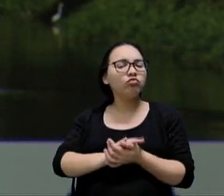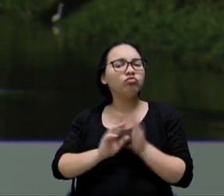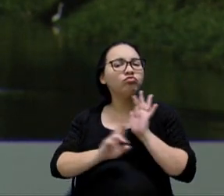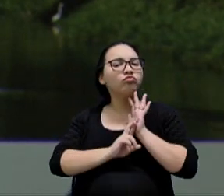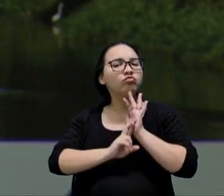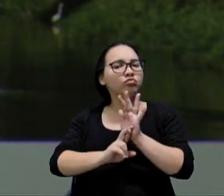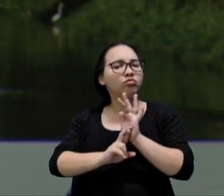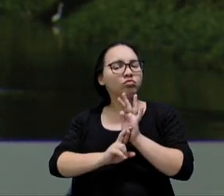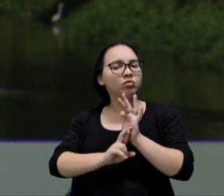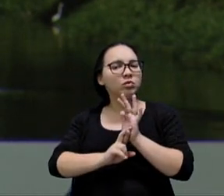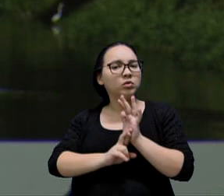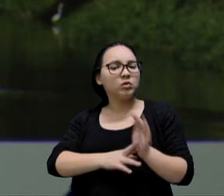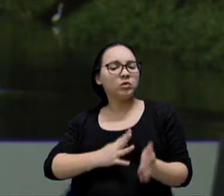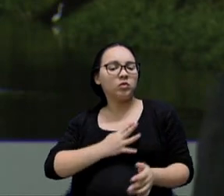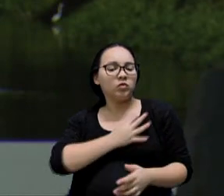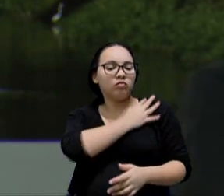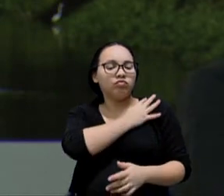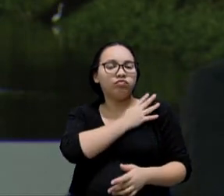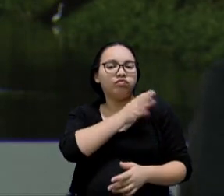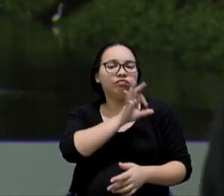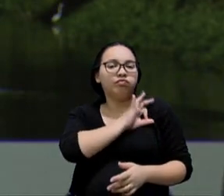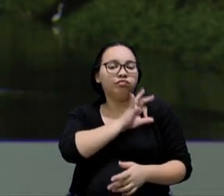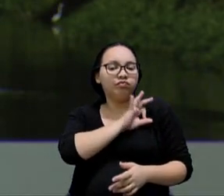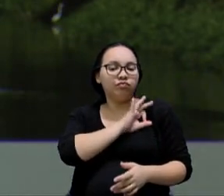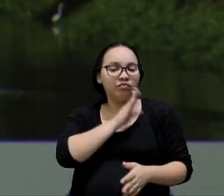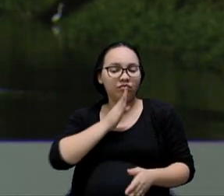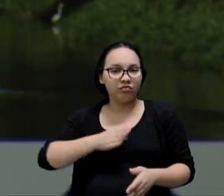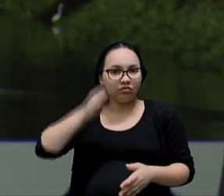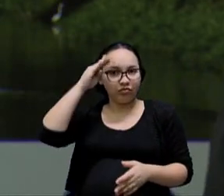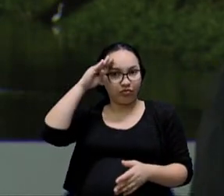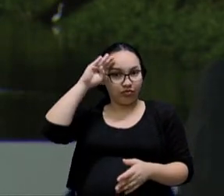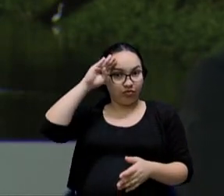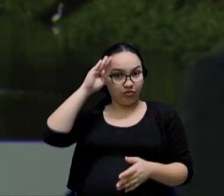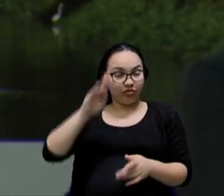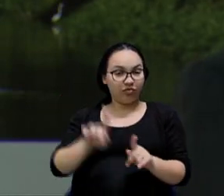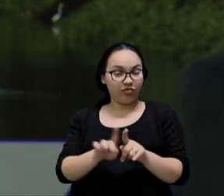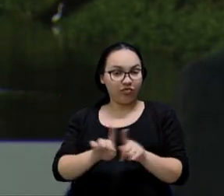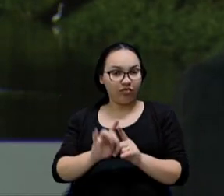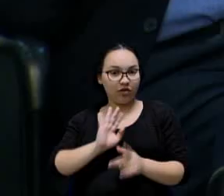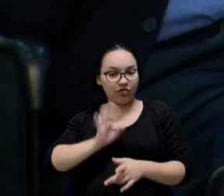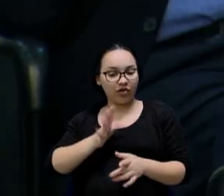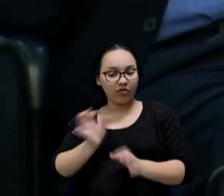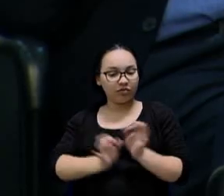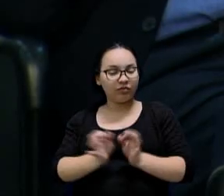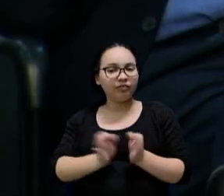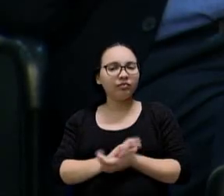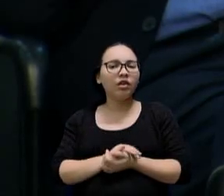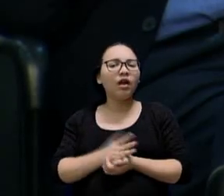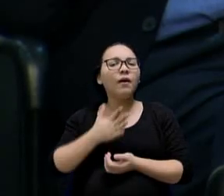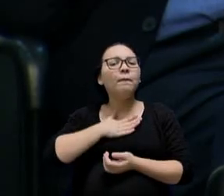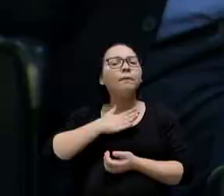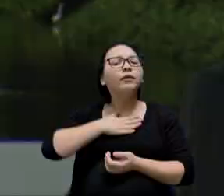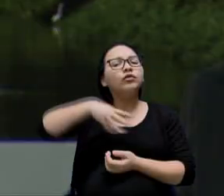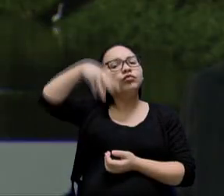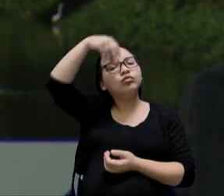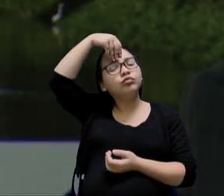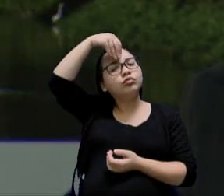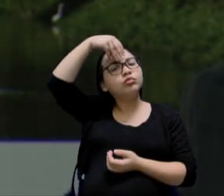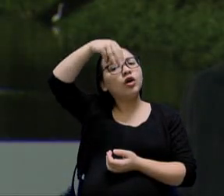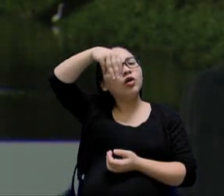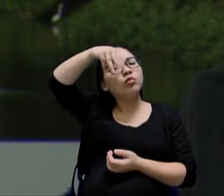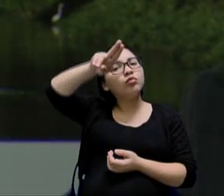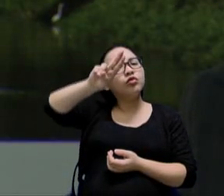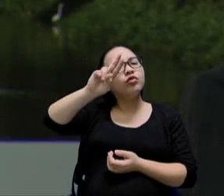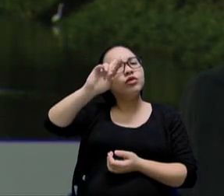representando o Exército também, já está reformado. Meu sobrinho e afilhado, Murilo